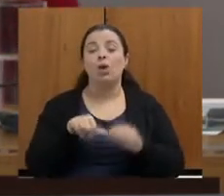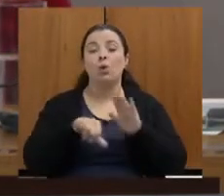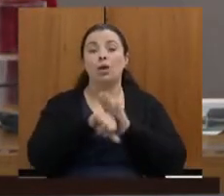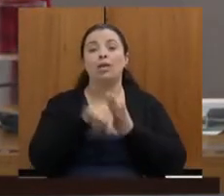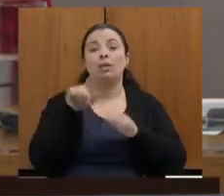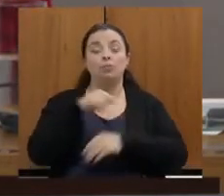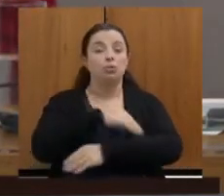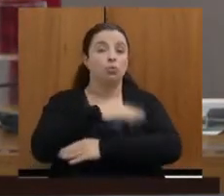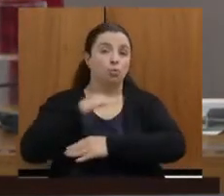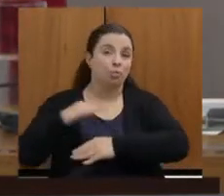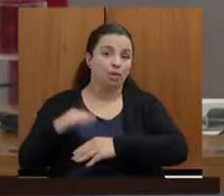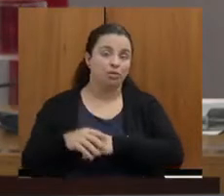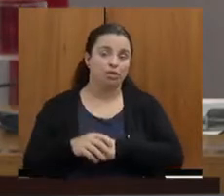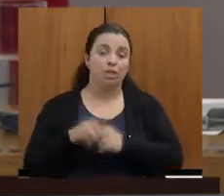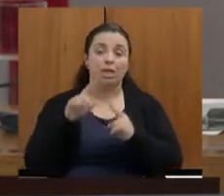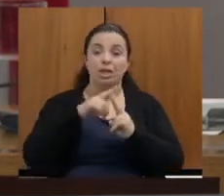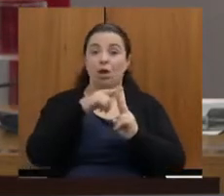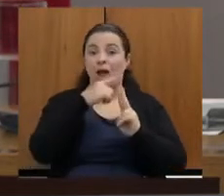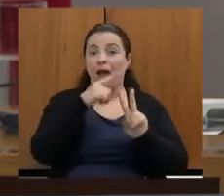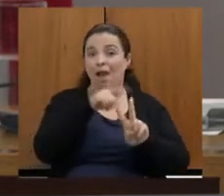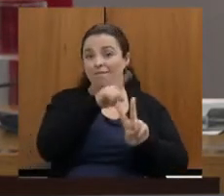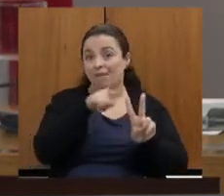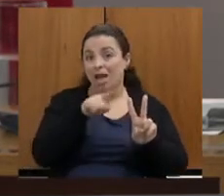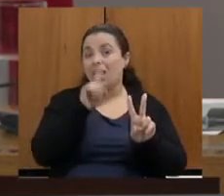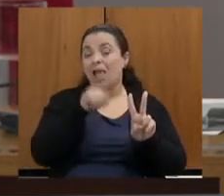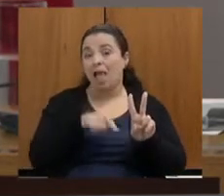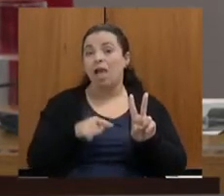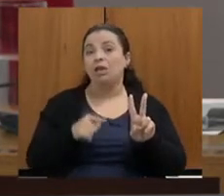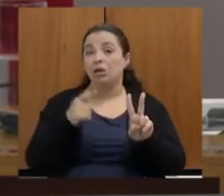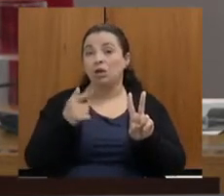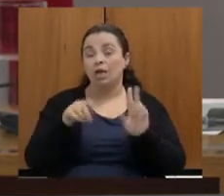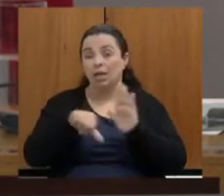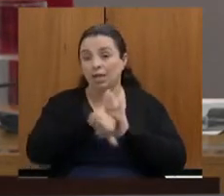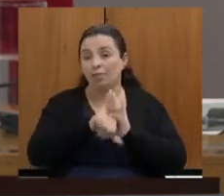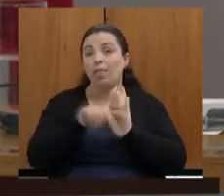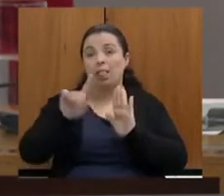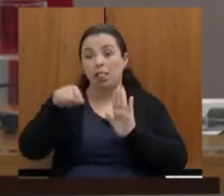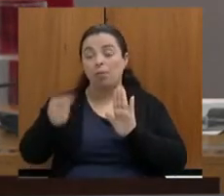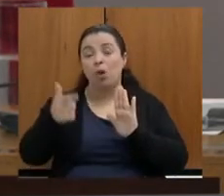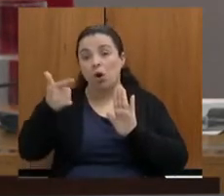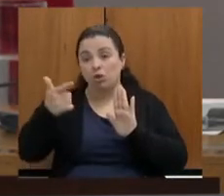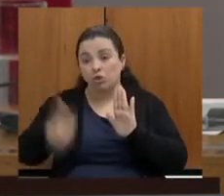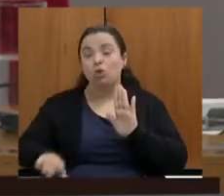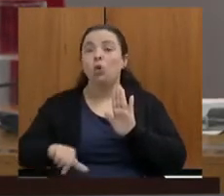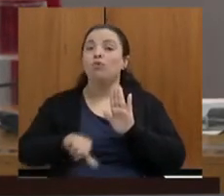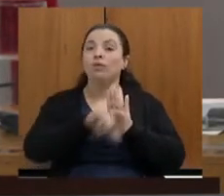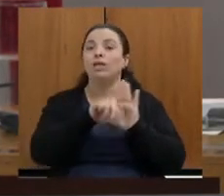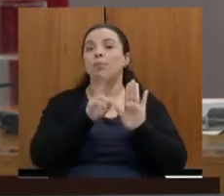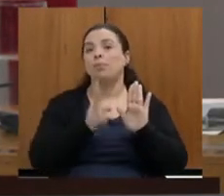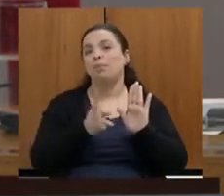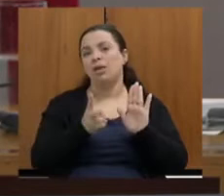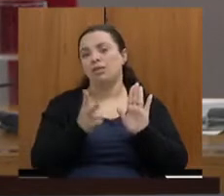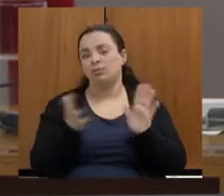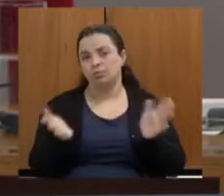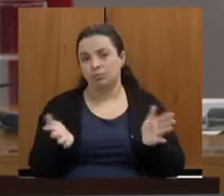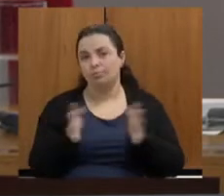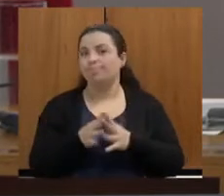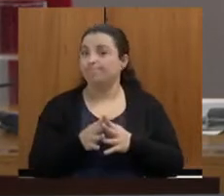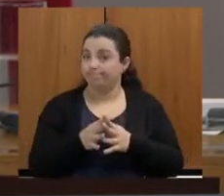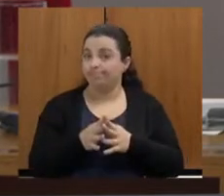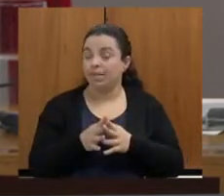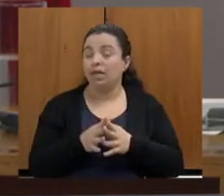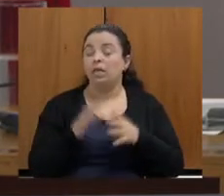a Vale foi Reincidente no assunto de crime tão falarem repactuação evidentemente tem que levar em consideração